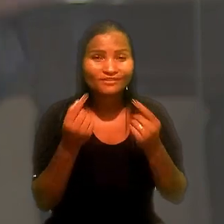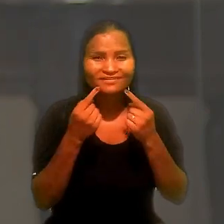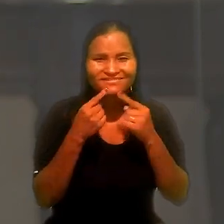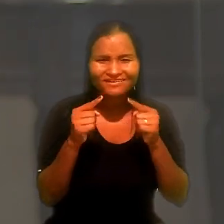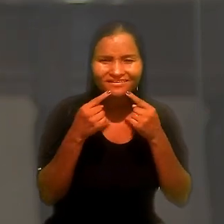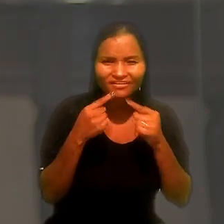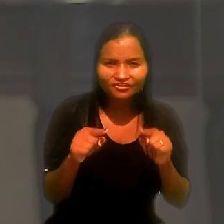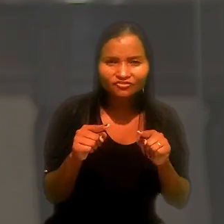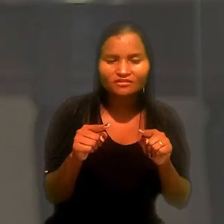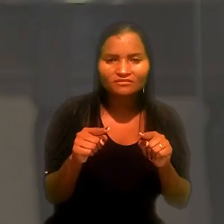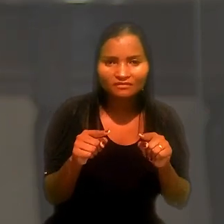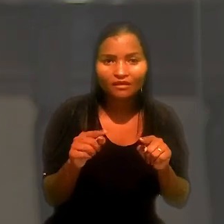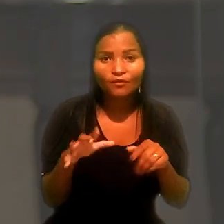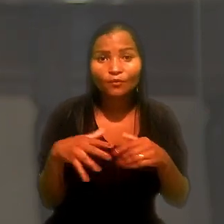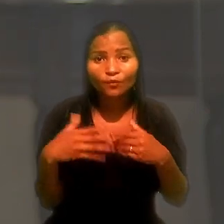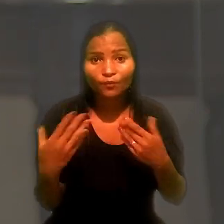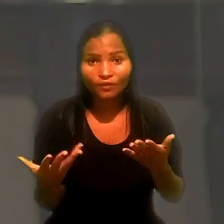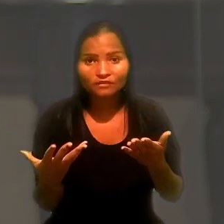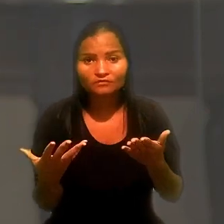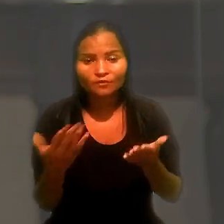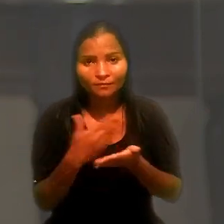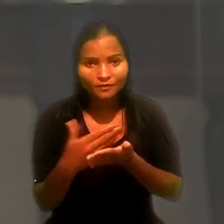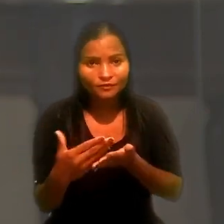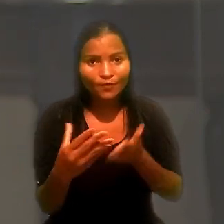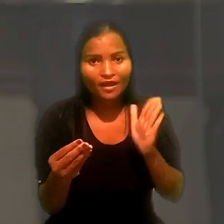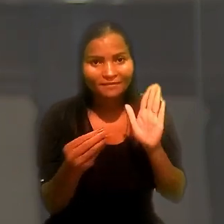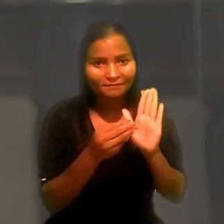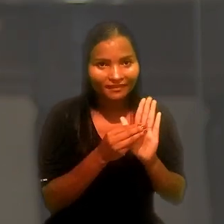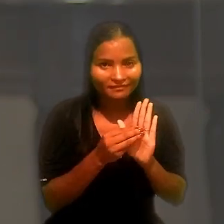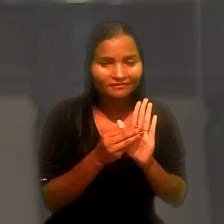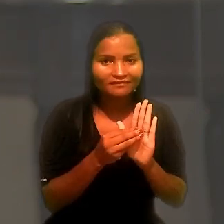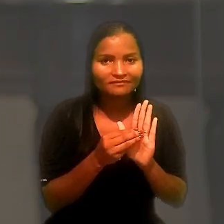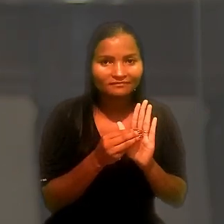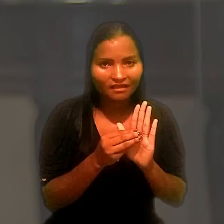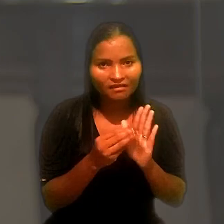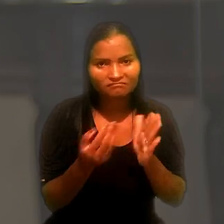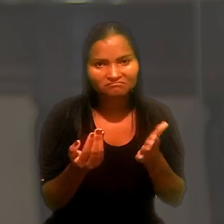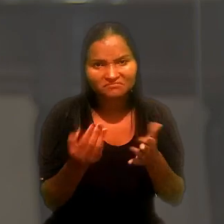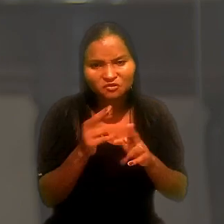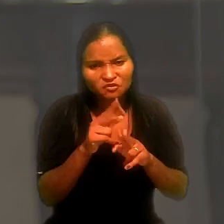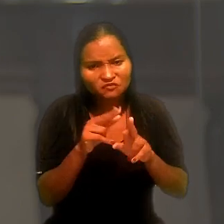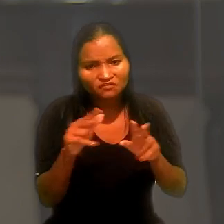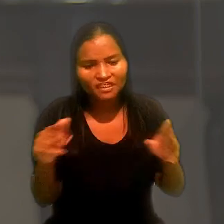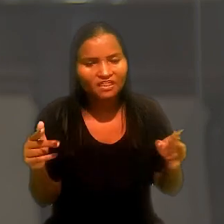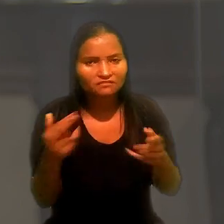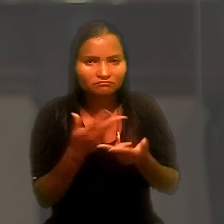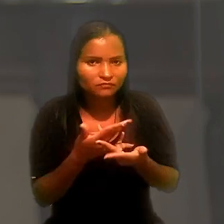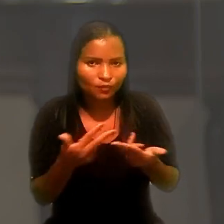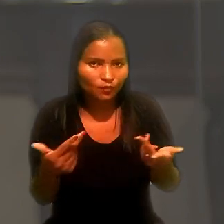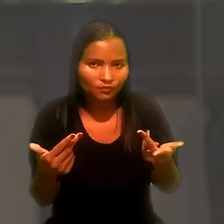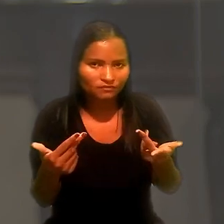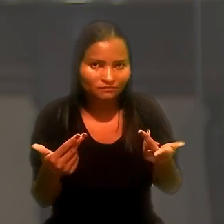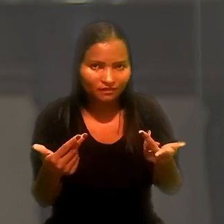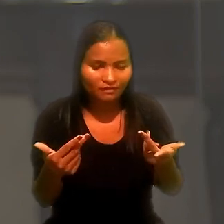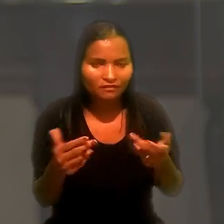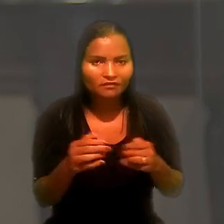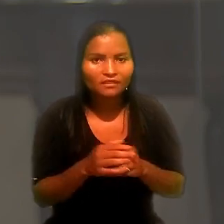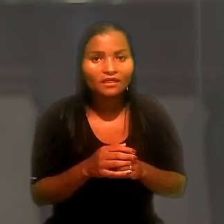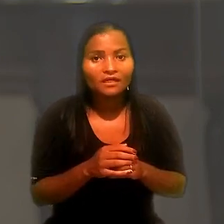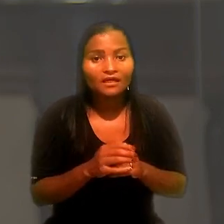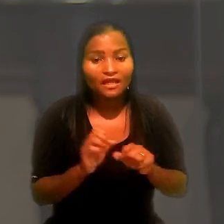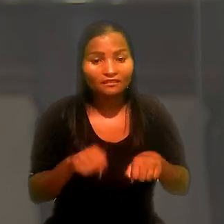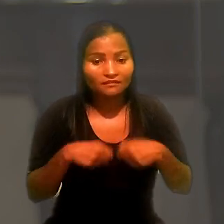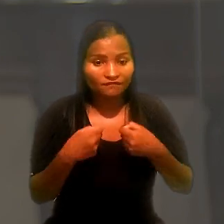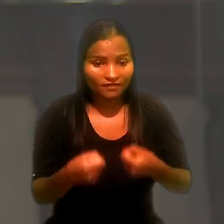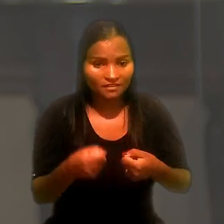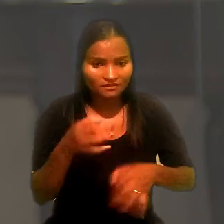que antecedeu a emenda. Por várias circunstâncias, não vem aqui ao caso relatar. E a